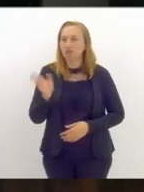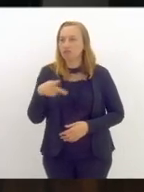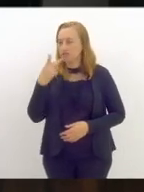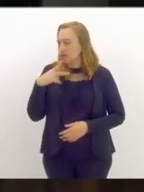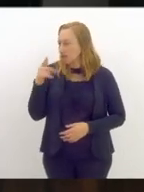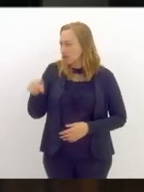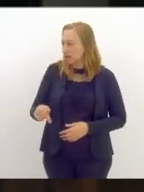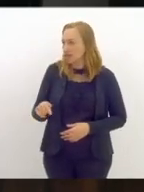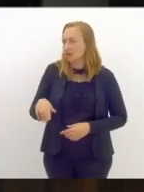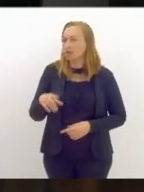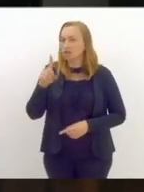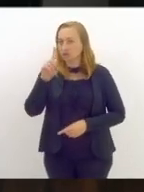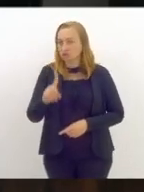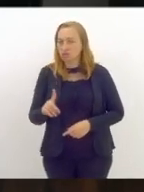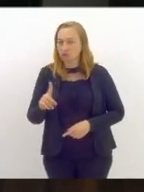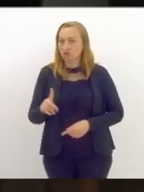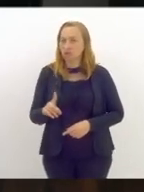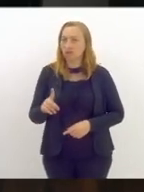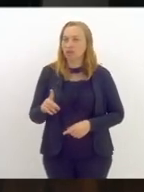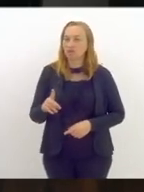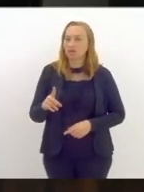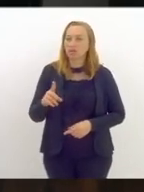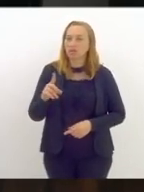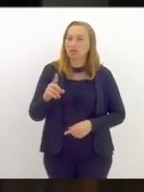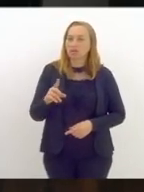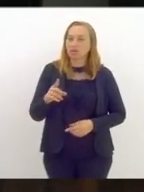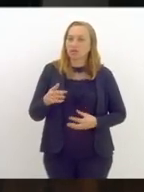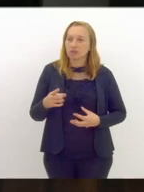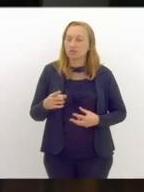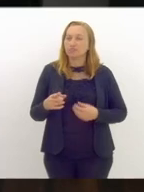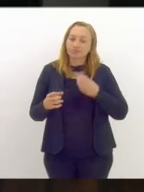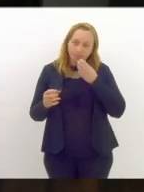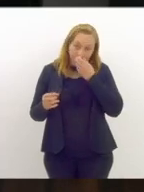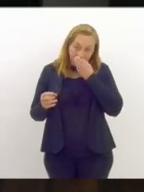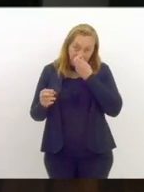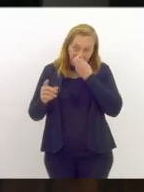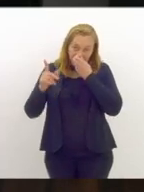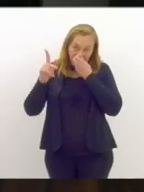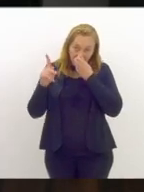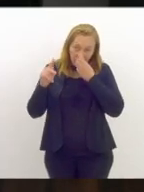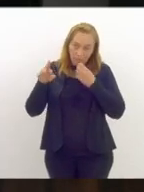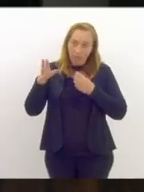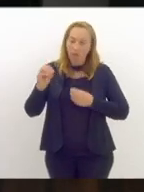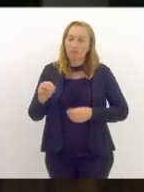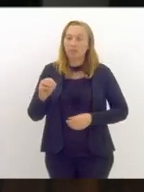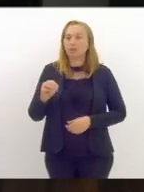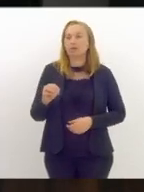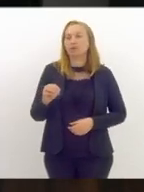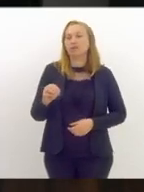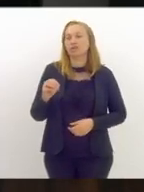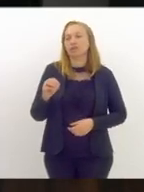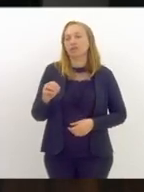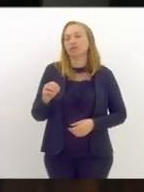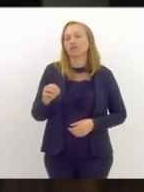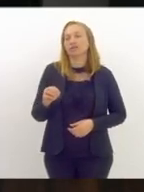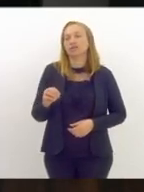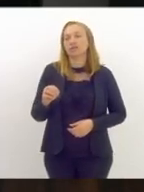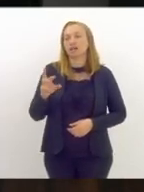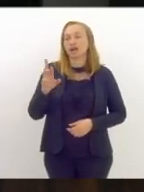aqui, é o nosso diretor do Central de Transplantes, Paulo Ricardo, diretor-geral do Getúlio Vargas,